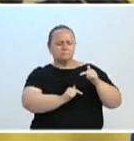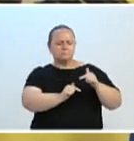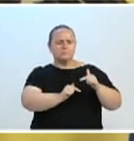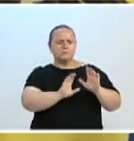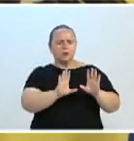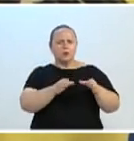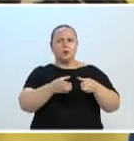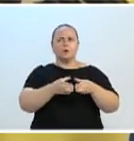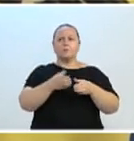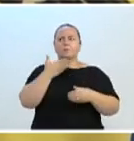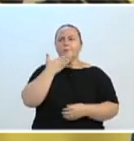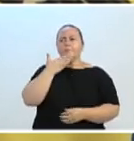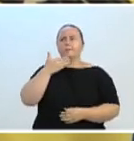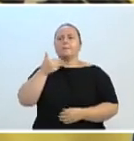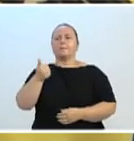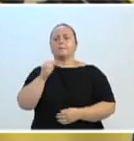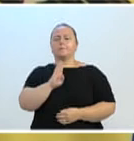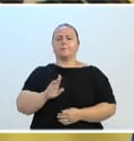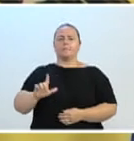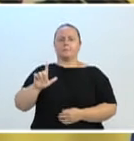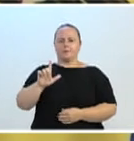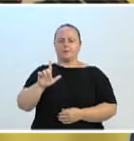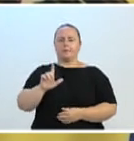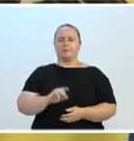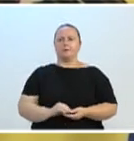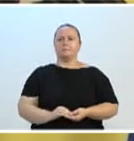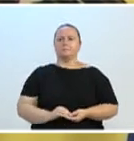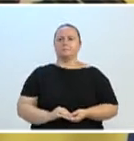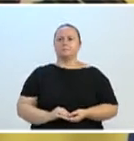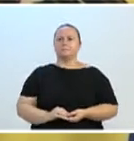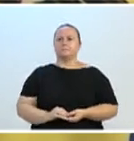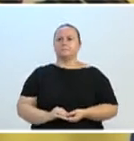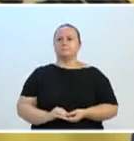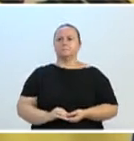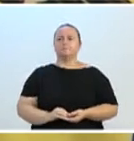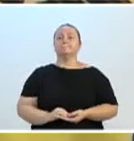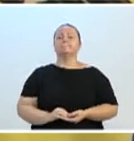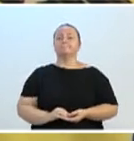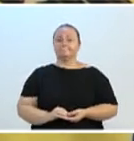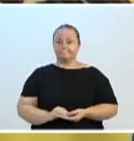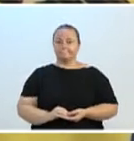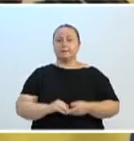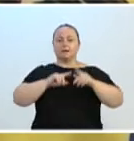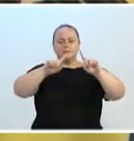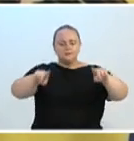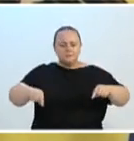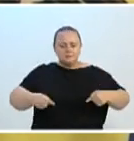a nossa Blumenau. Temos grandes desafios pela frente